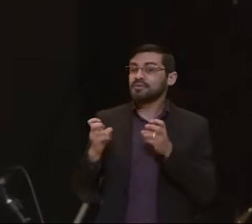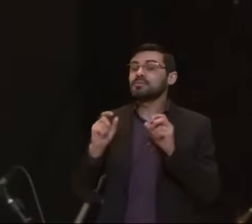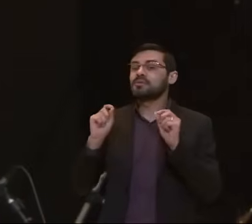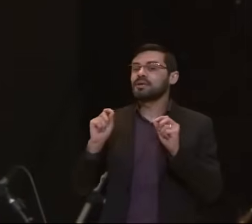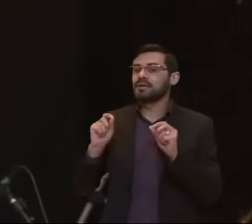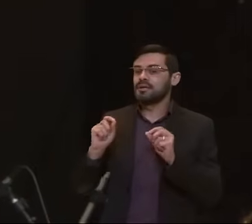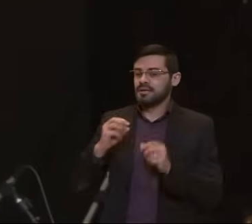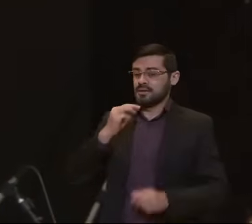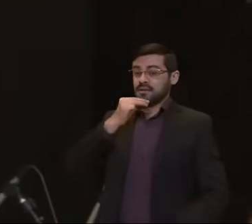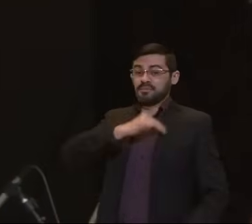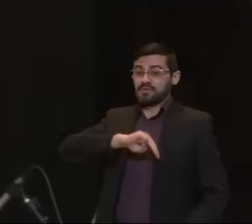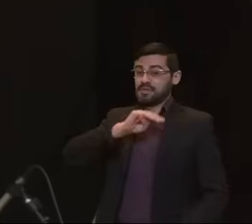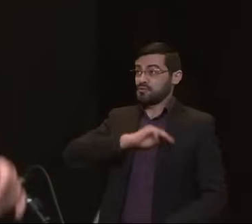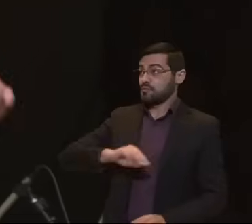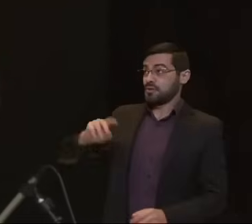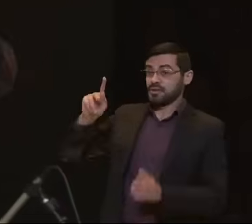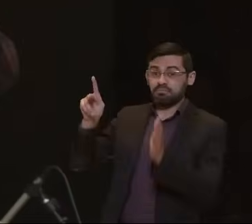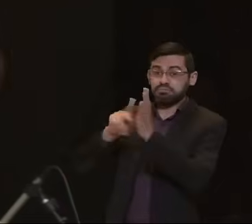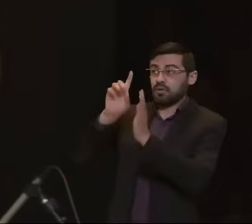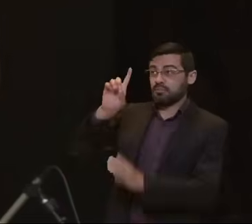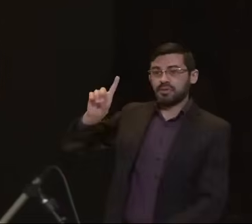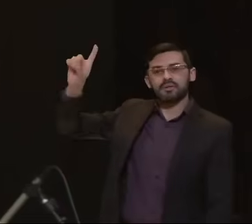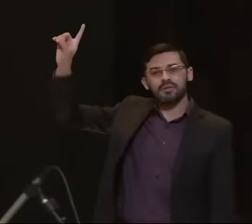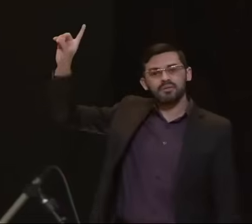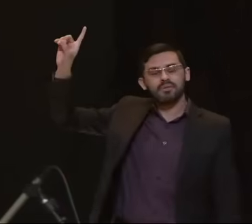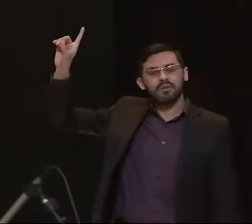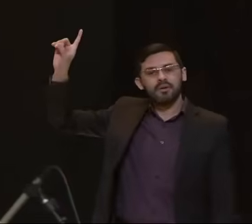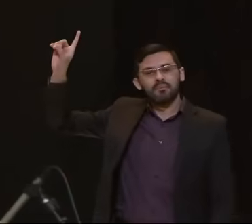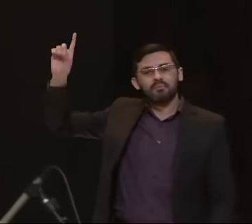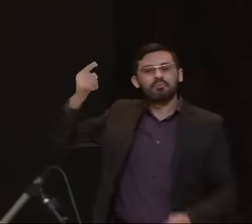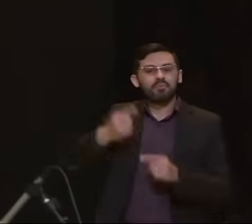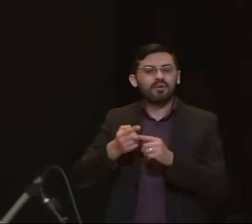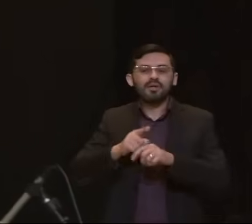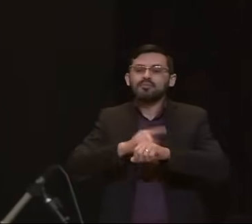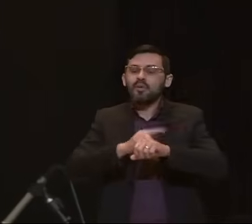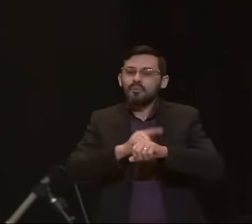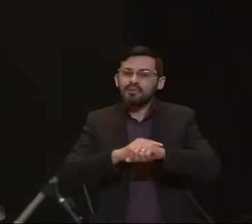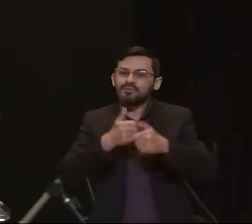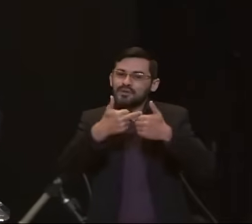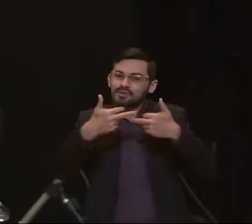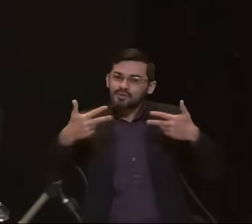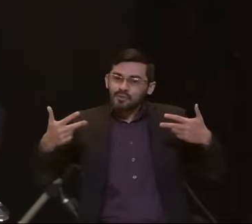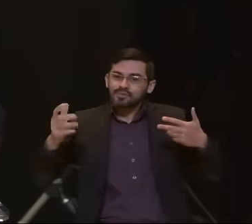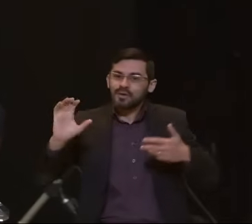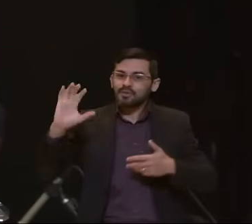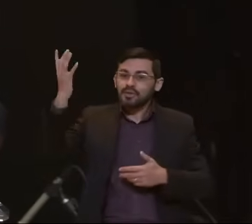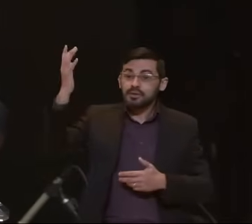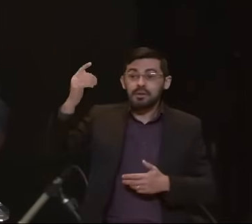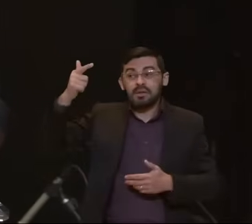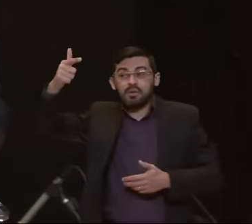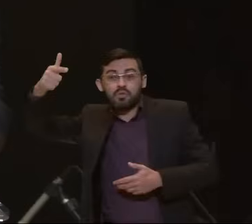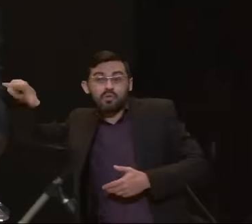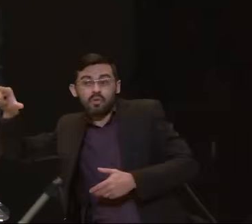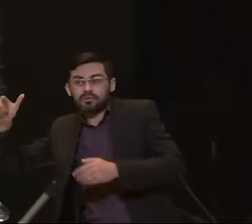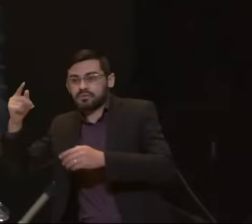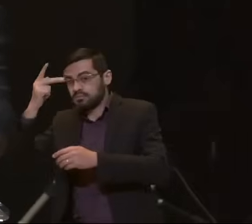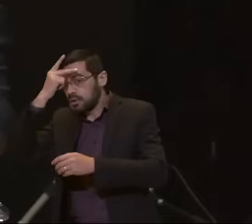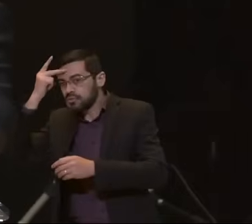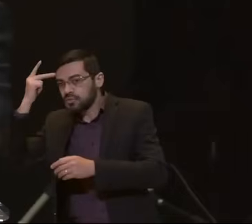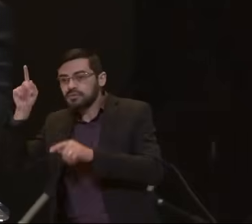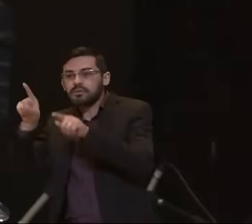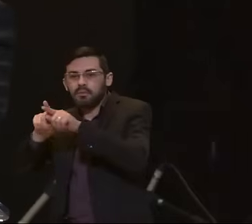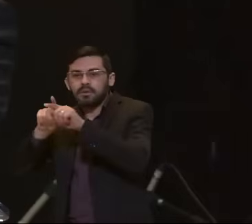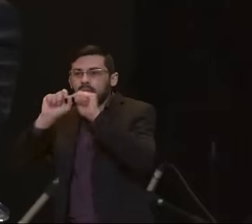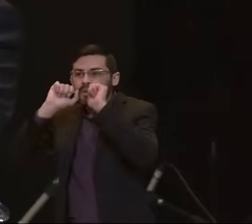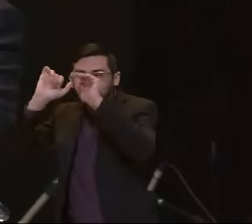Deus, porque nessa hora, quando essas coisas tremendas estão acontecendo, tem outras pessoas que estão ali, que estão sendo